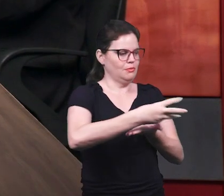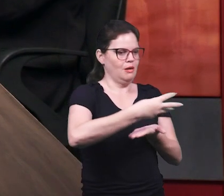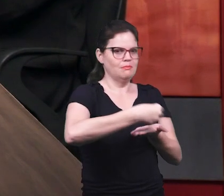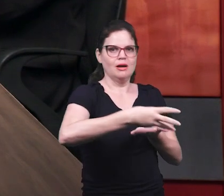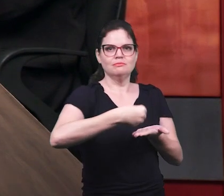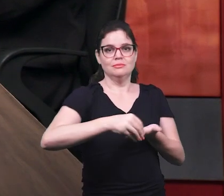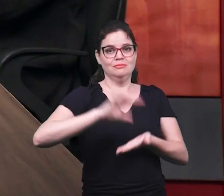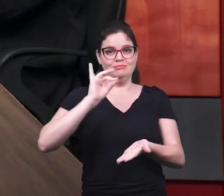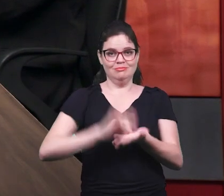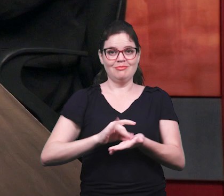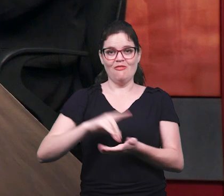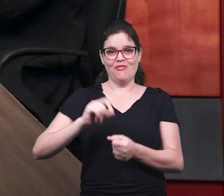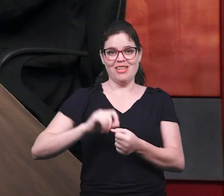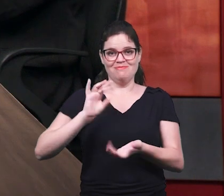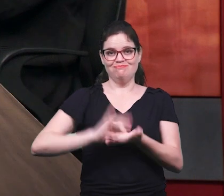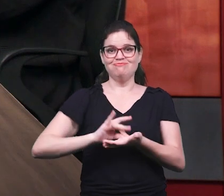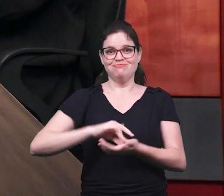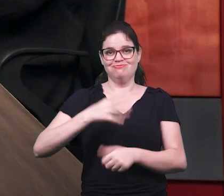a todos. Foi literal ali.